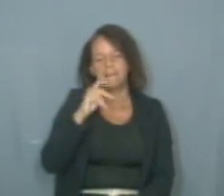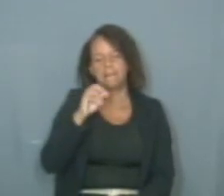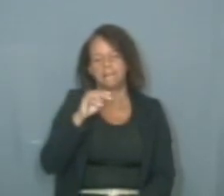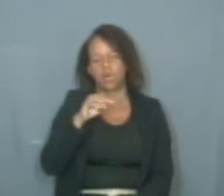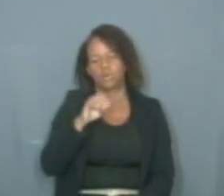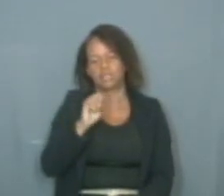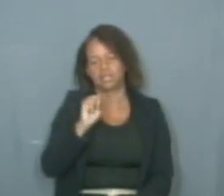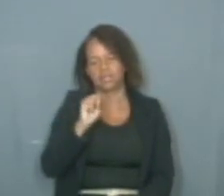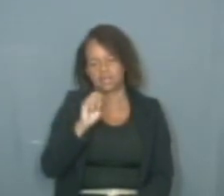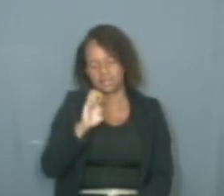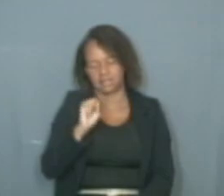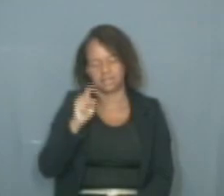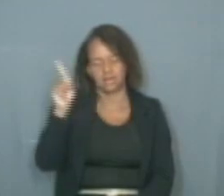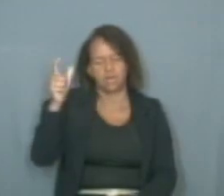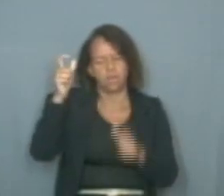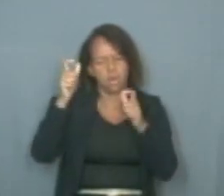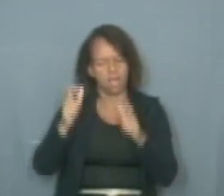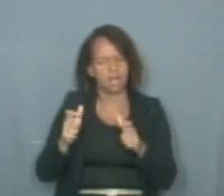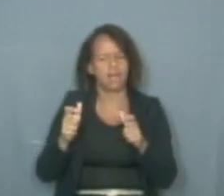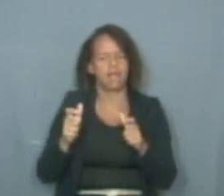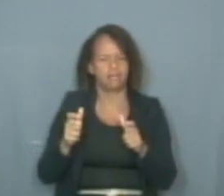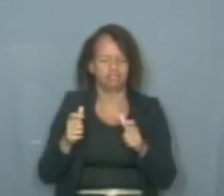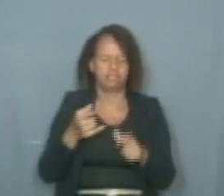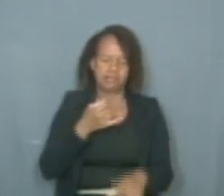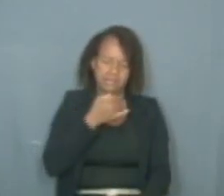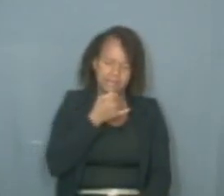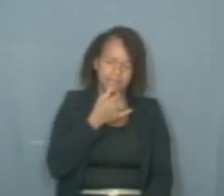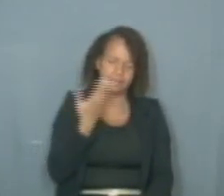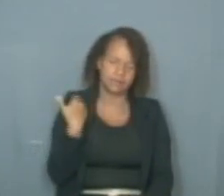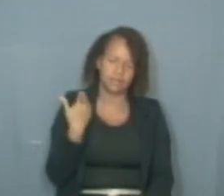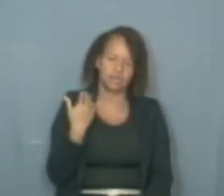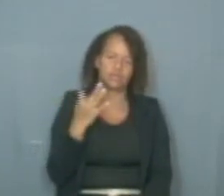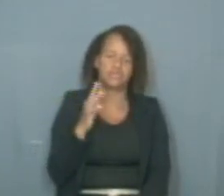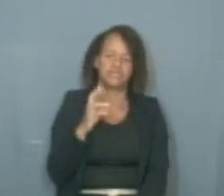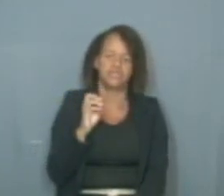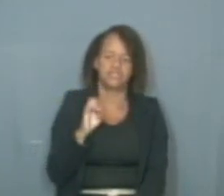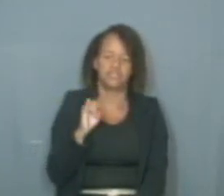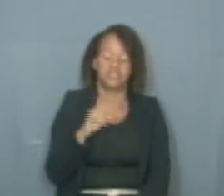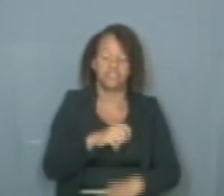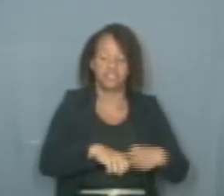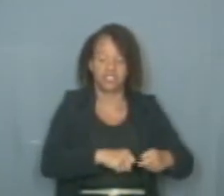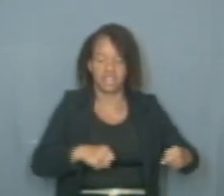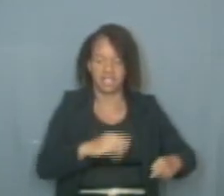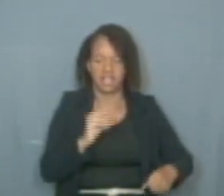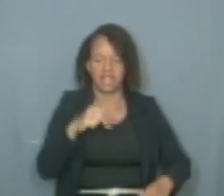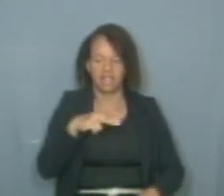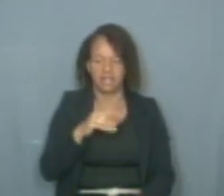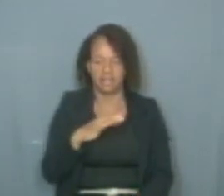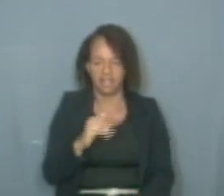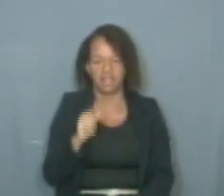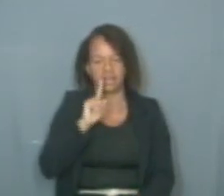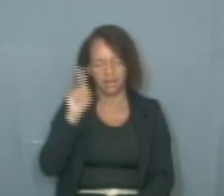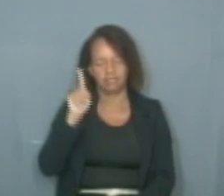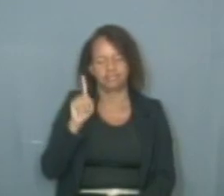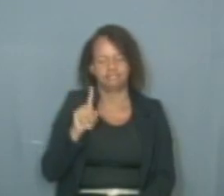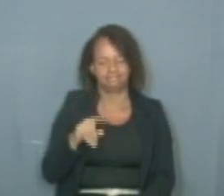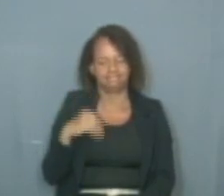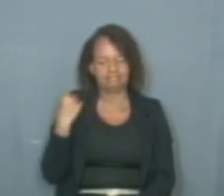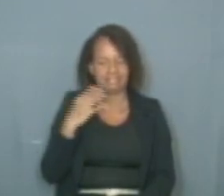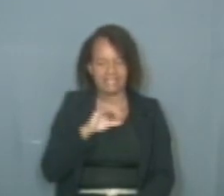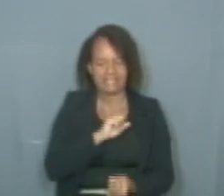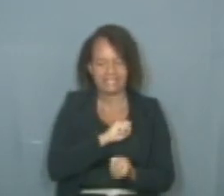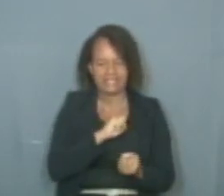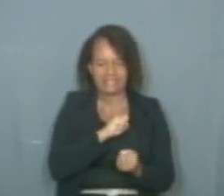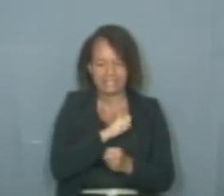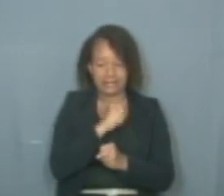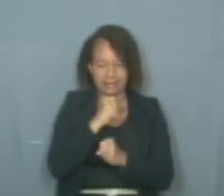merece nossa história. Lugar triste, onde nosso Frei Caneca, inclusive, foi arcabuzado.